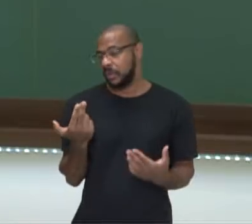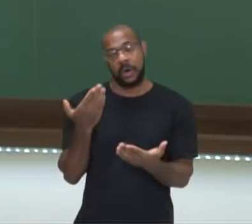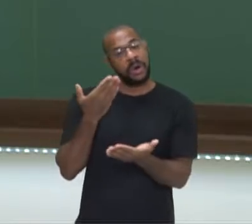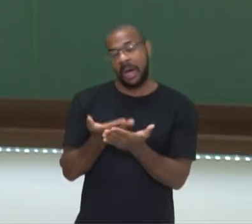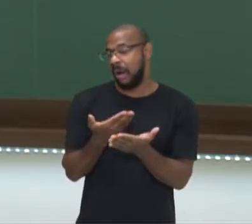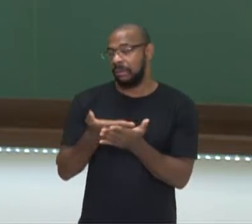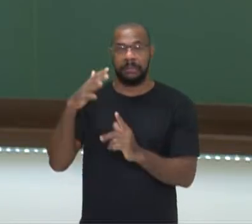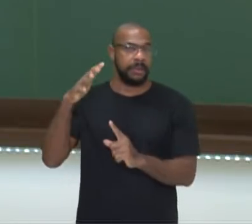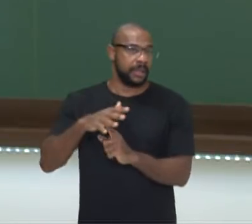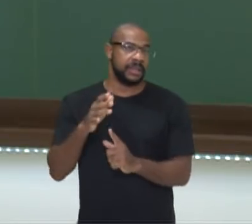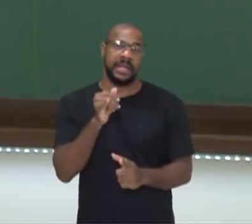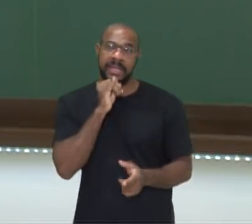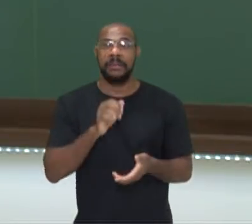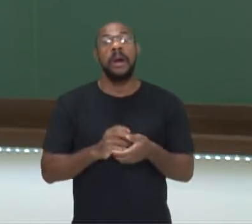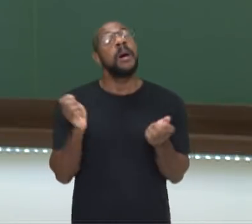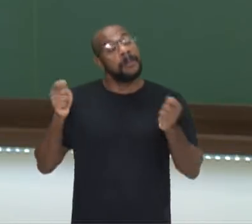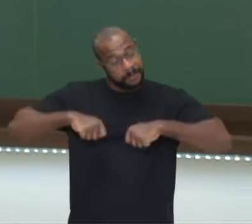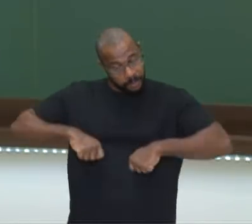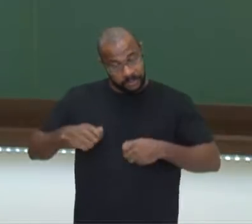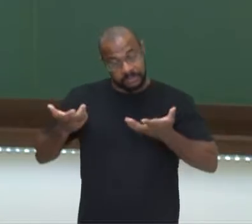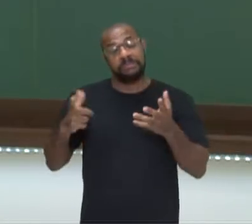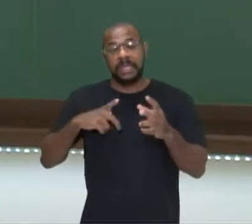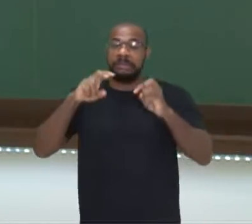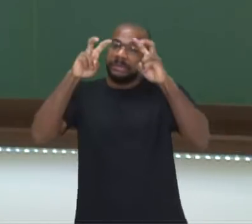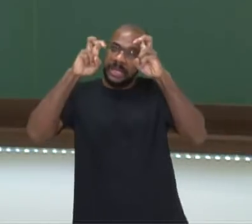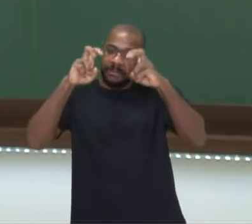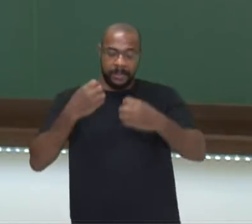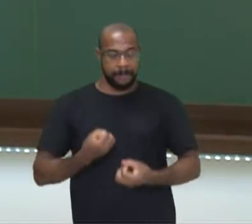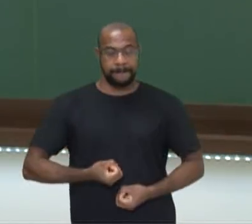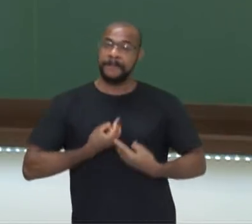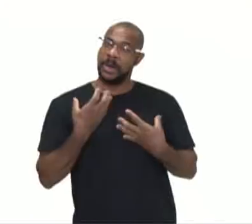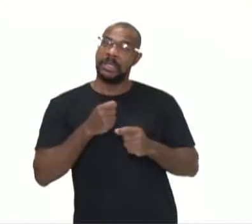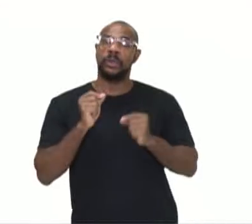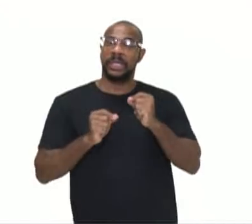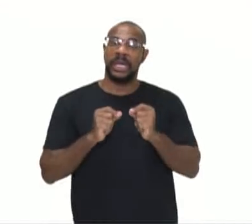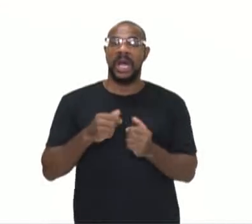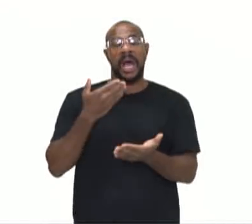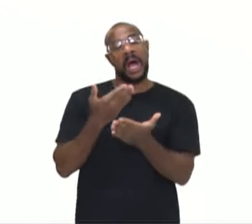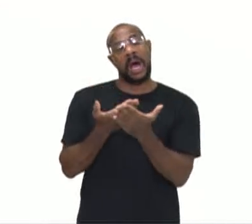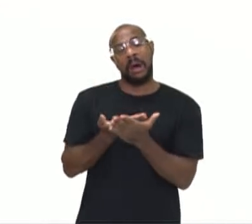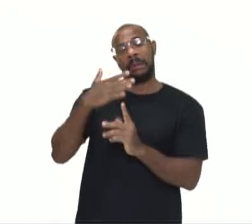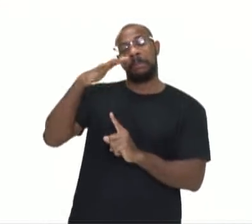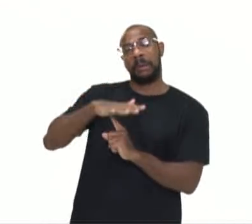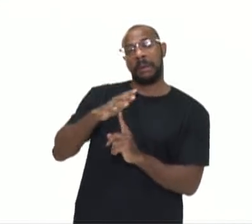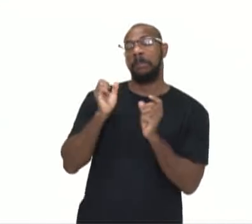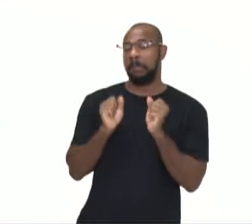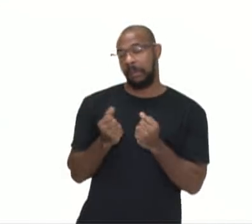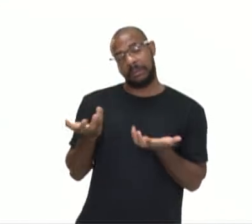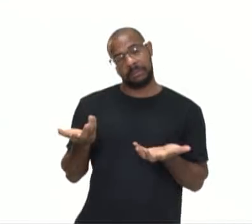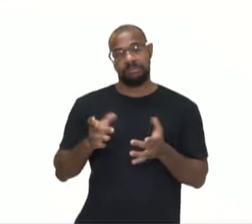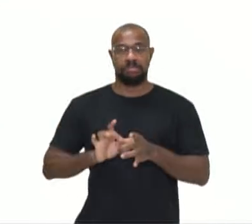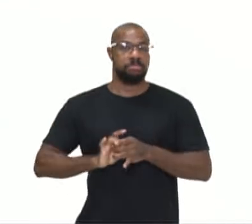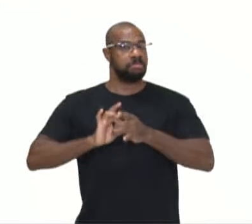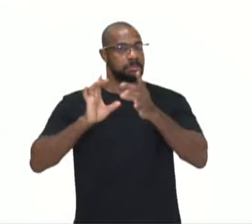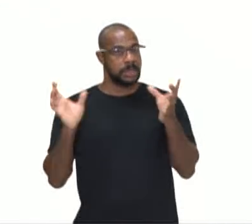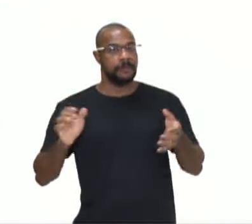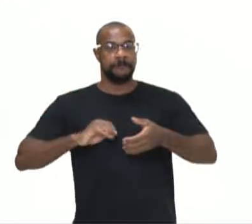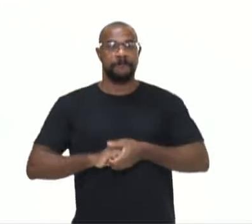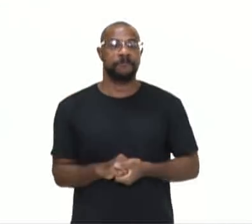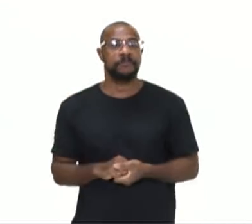Paraná, por exemplo. Podemos fazer uma poesia sobre isso? Claro que sim. O que diferencia o poema de um